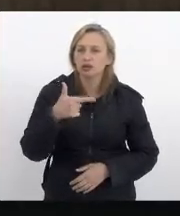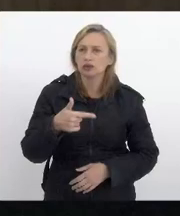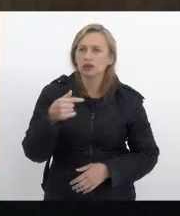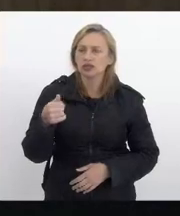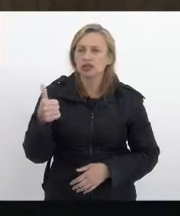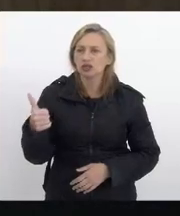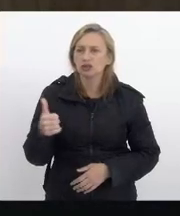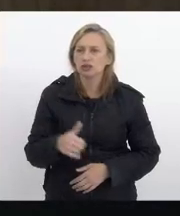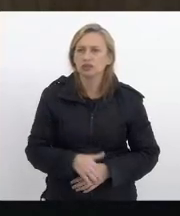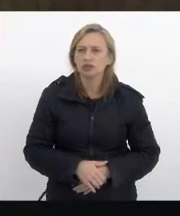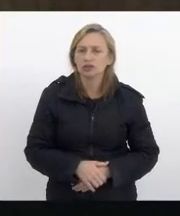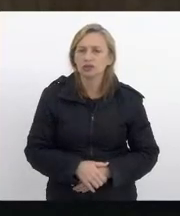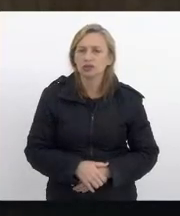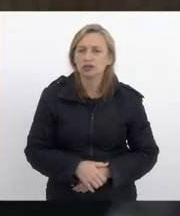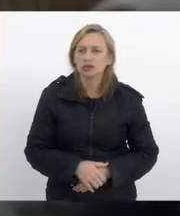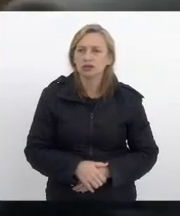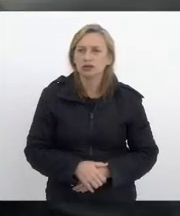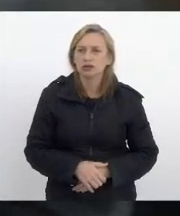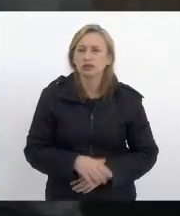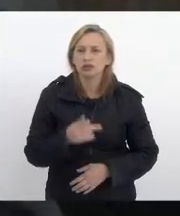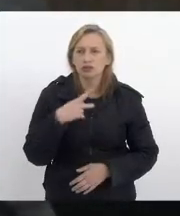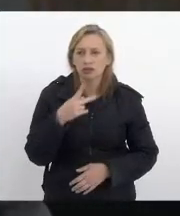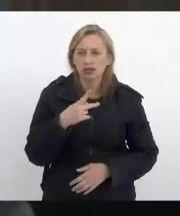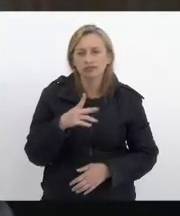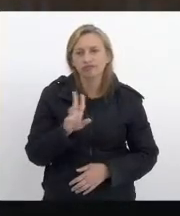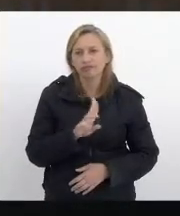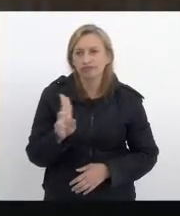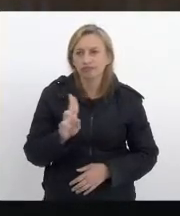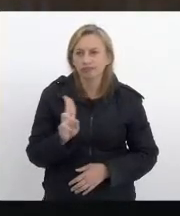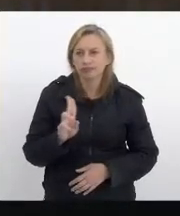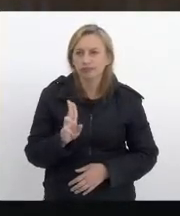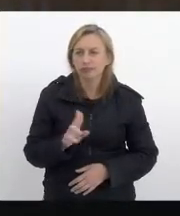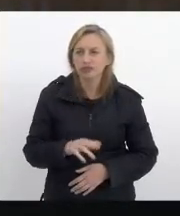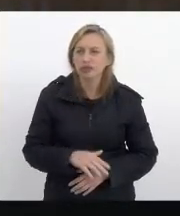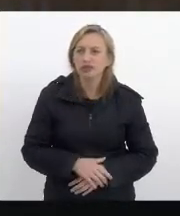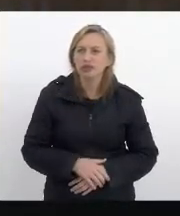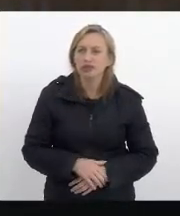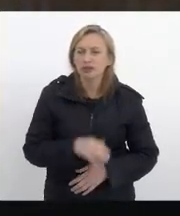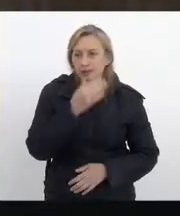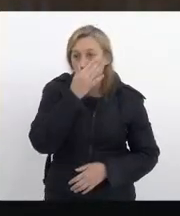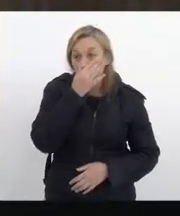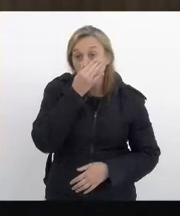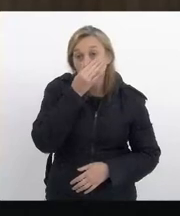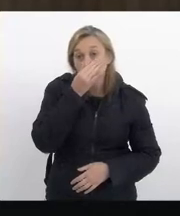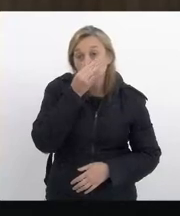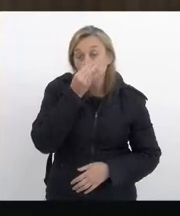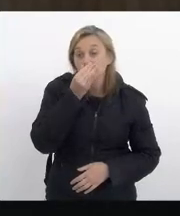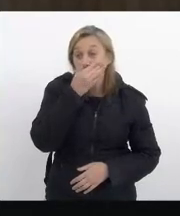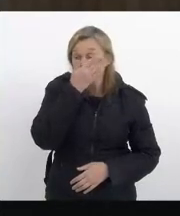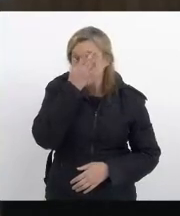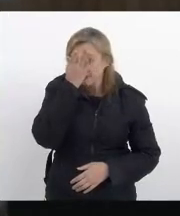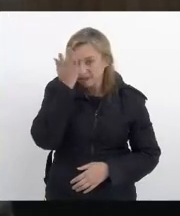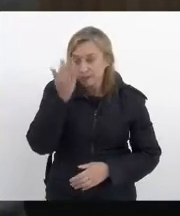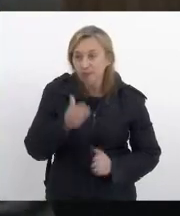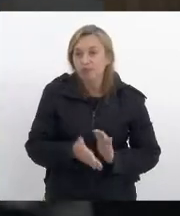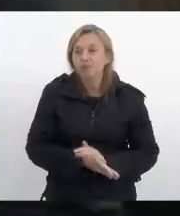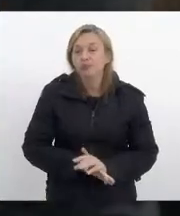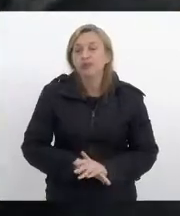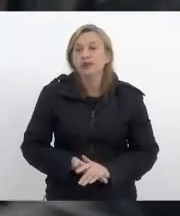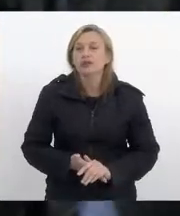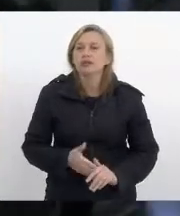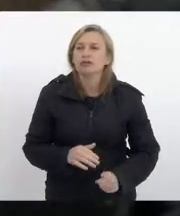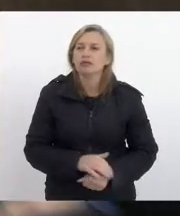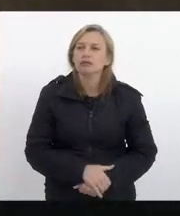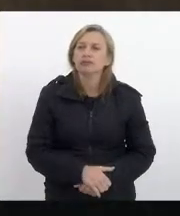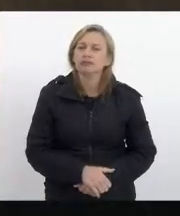66271. Né? Então, eu falo aqui em nome... Pode voltar, vamos começar de novo. Isso, pode falar, por